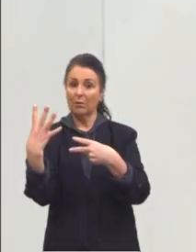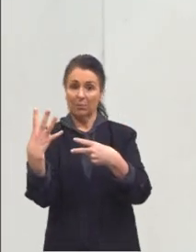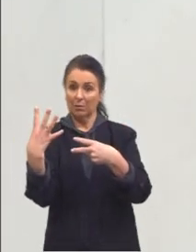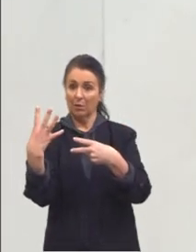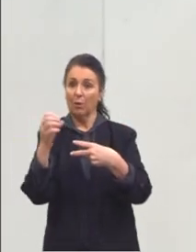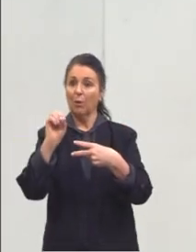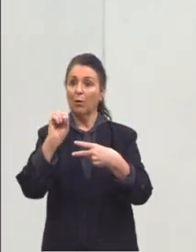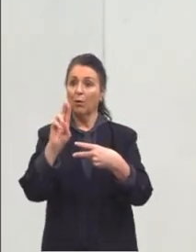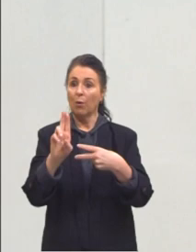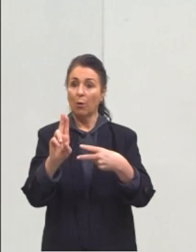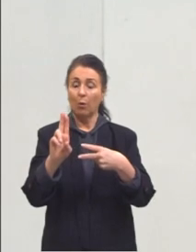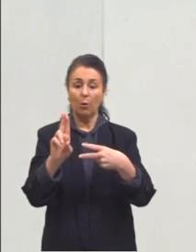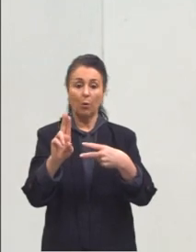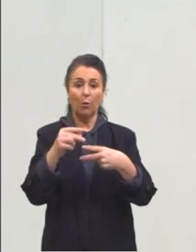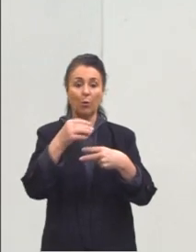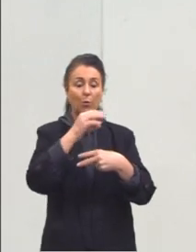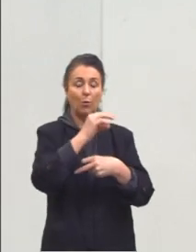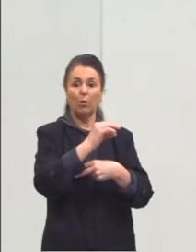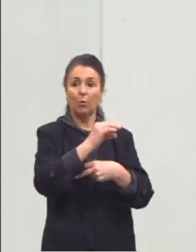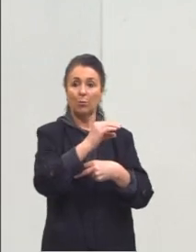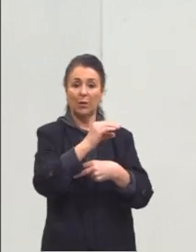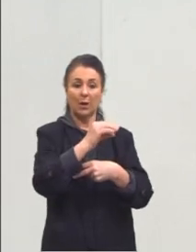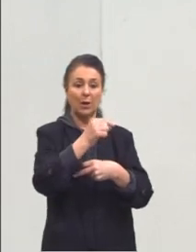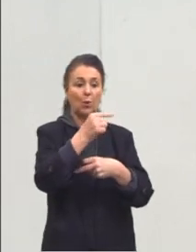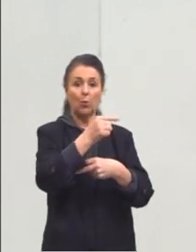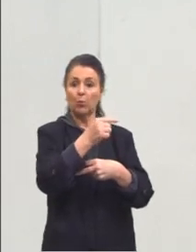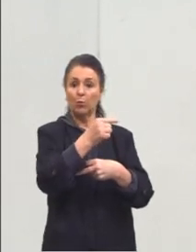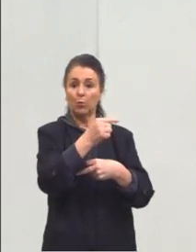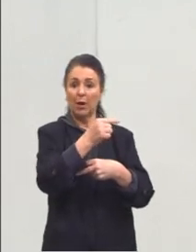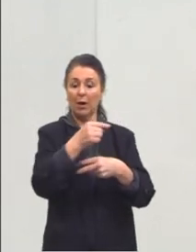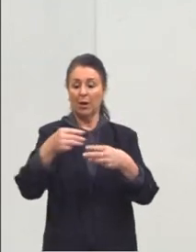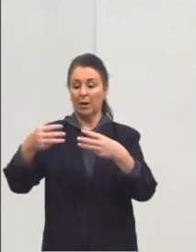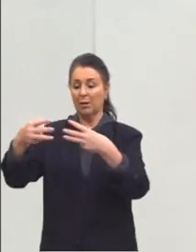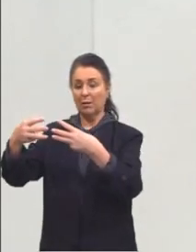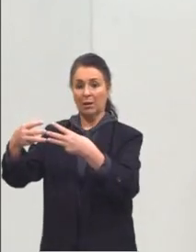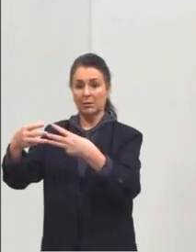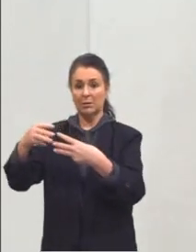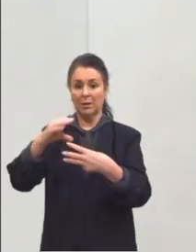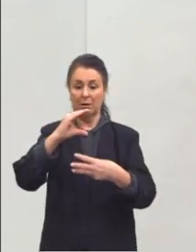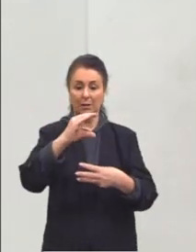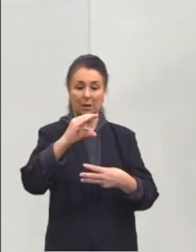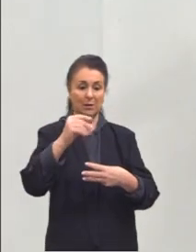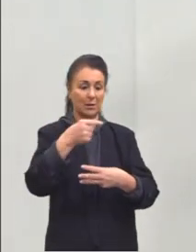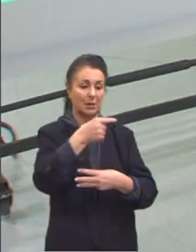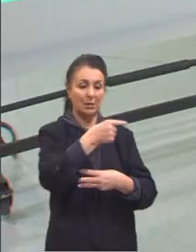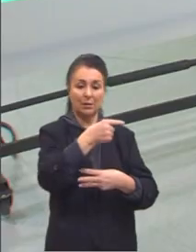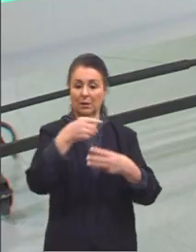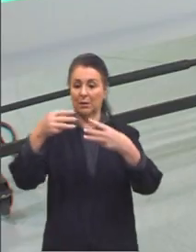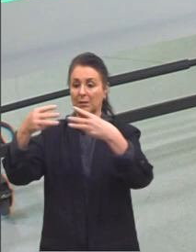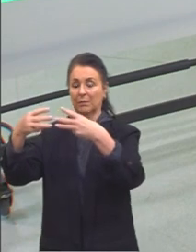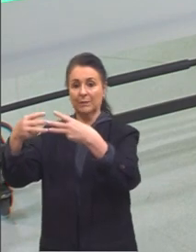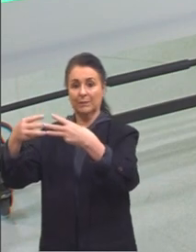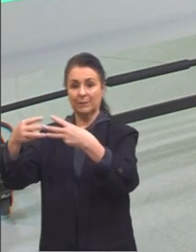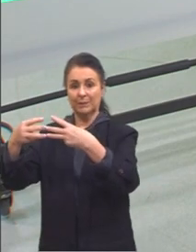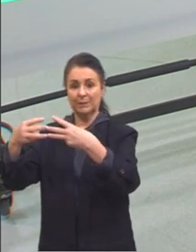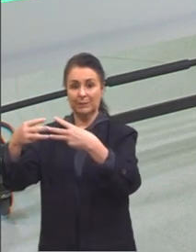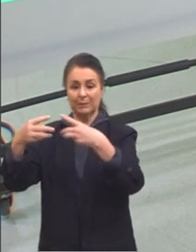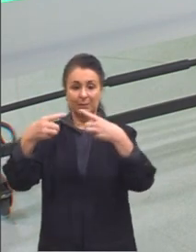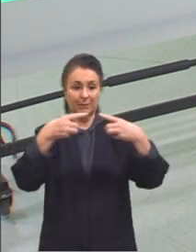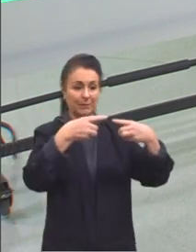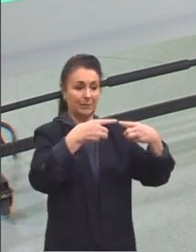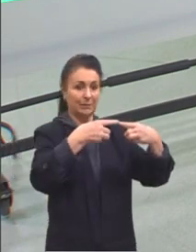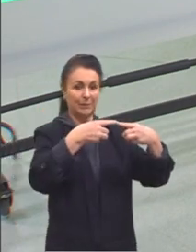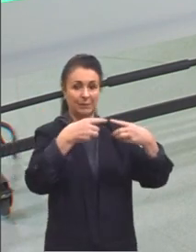uma ligação simples e três e três matrícula certo formando aí